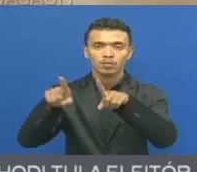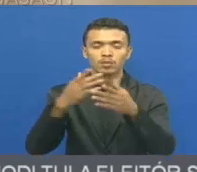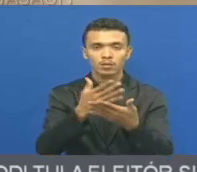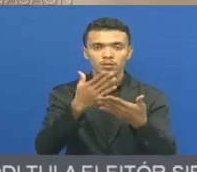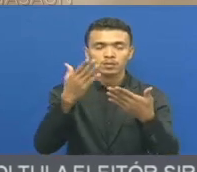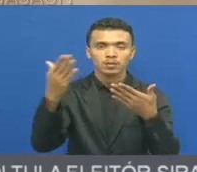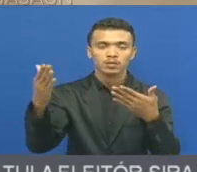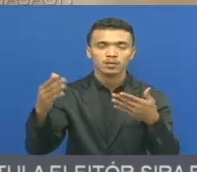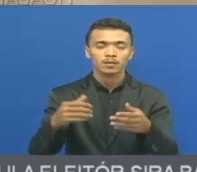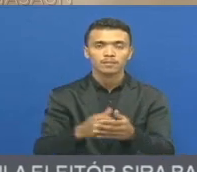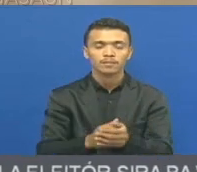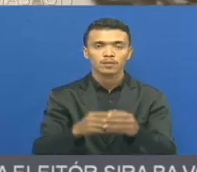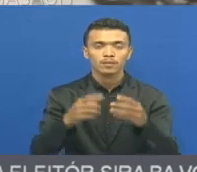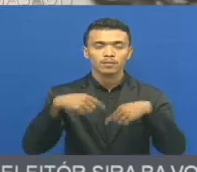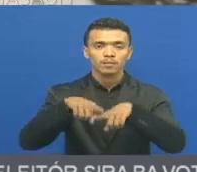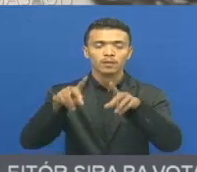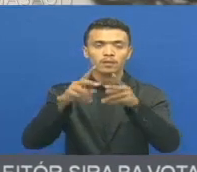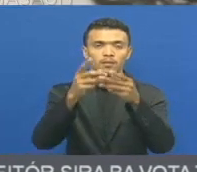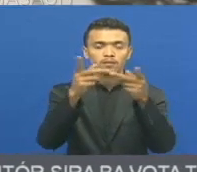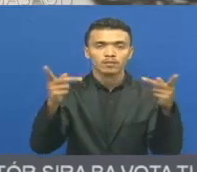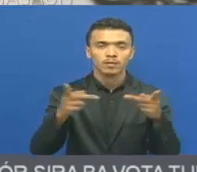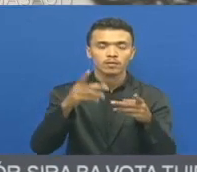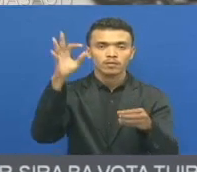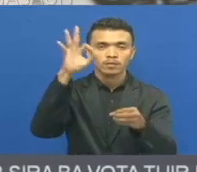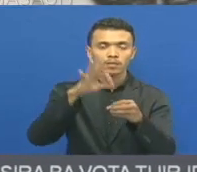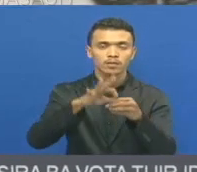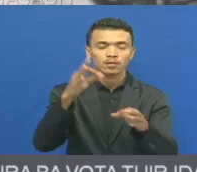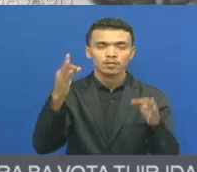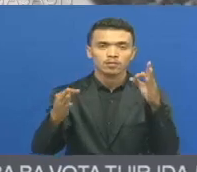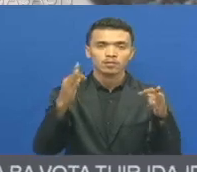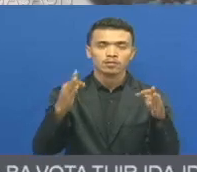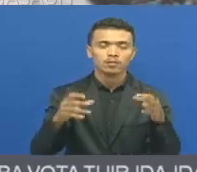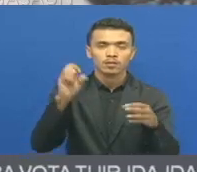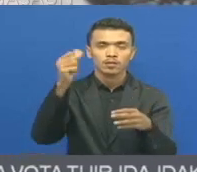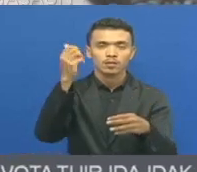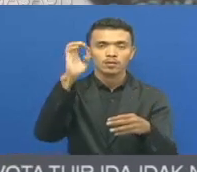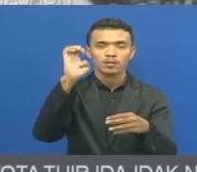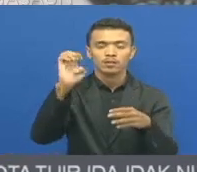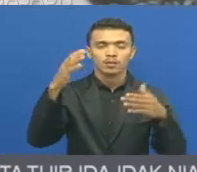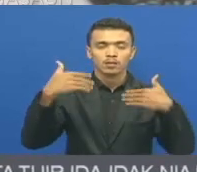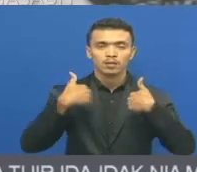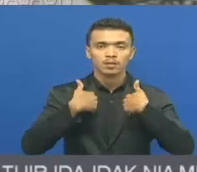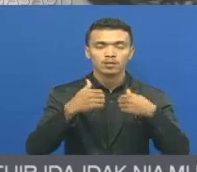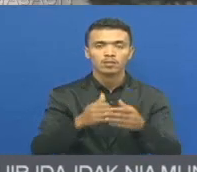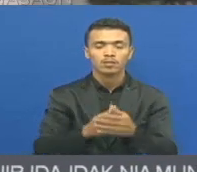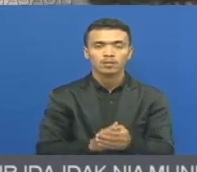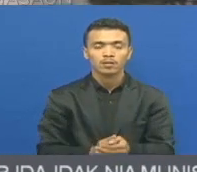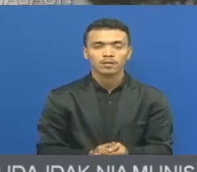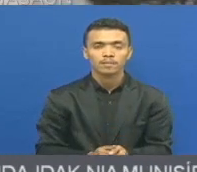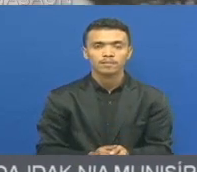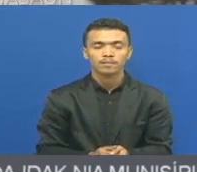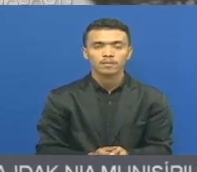material sensitivo hirakne to iha fatim votasau. Enquanto estaemos iha ona alternativa